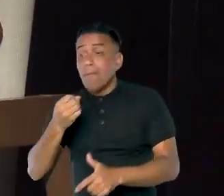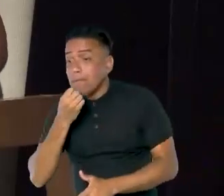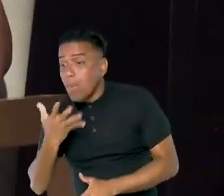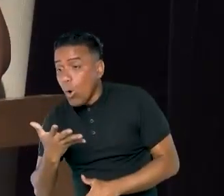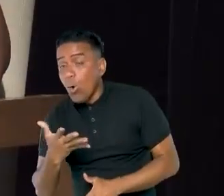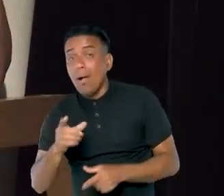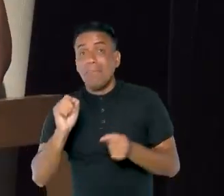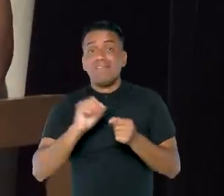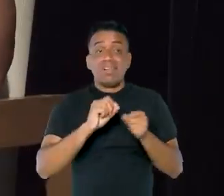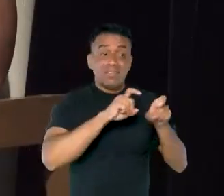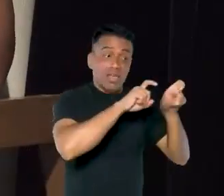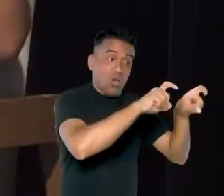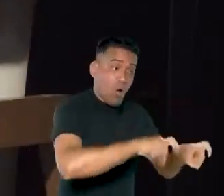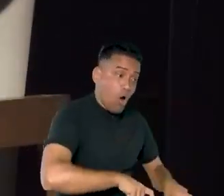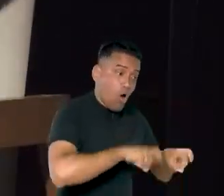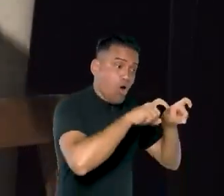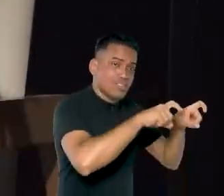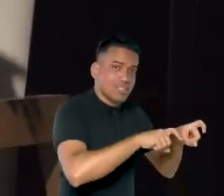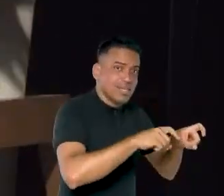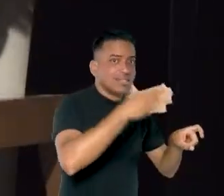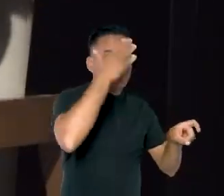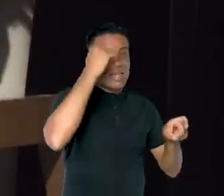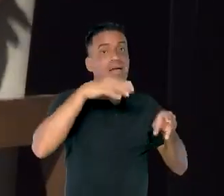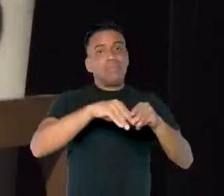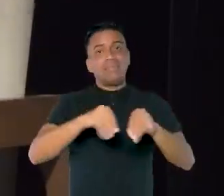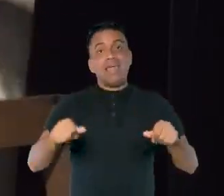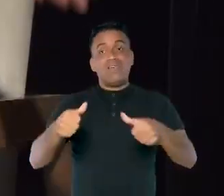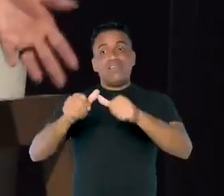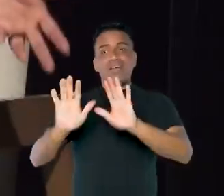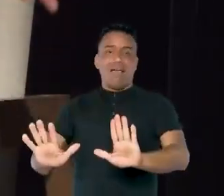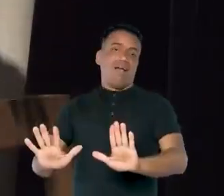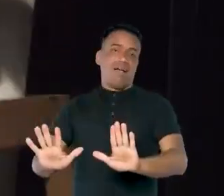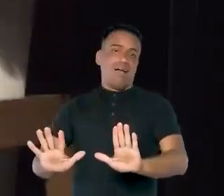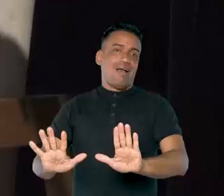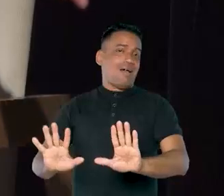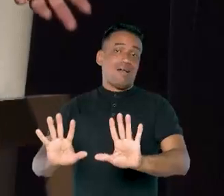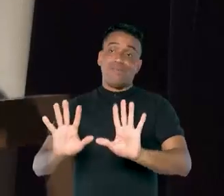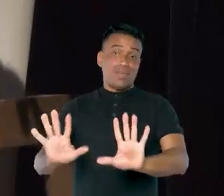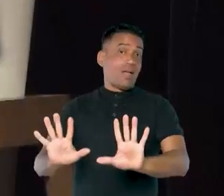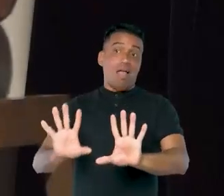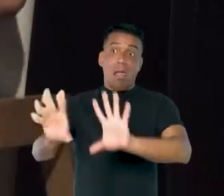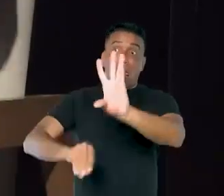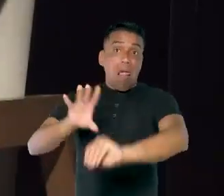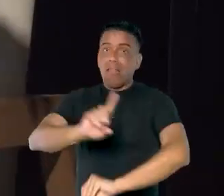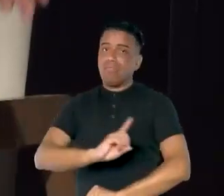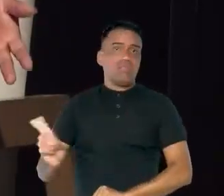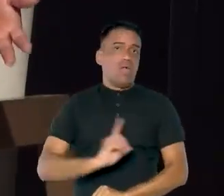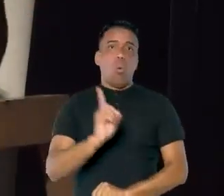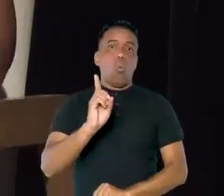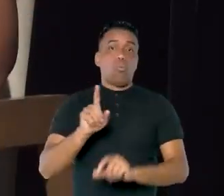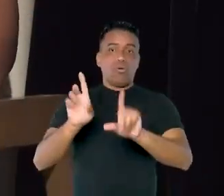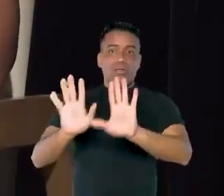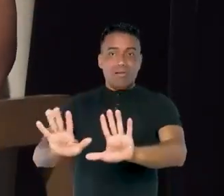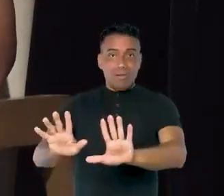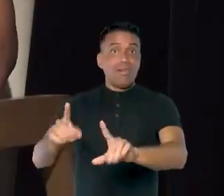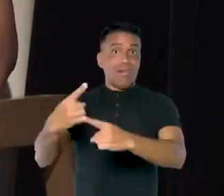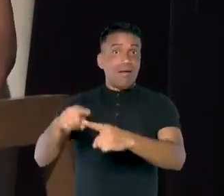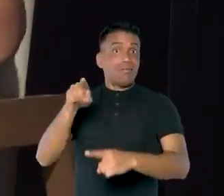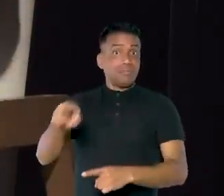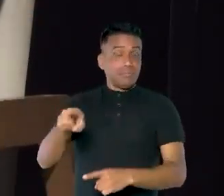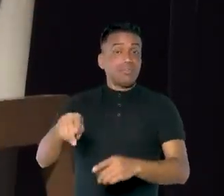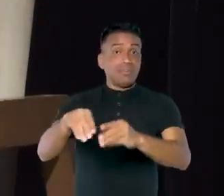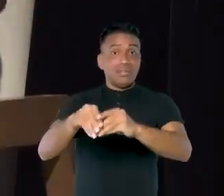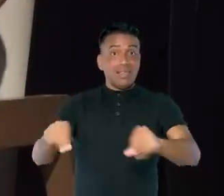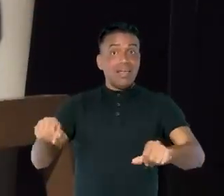fazer roça, a gente sabe aonde a terra tem que permanecer intacta, sem mexer, porque lá é a terra que a gente